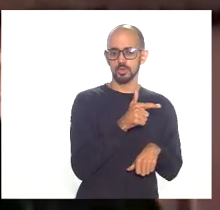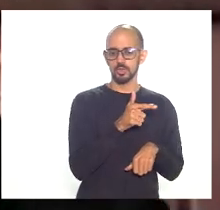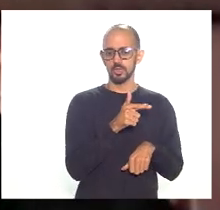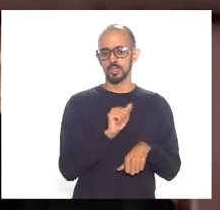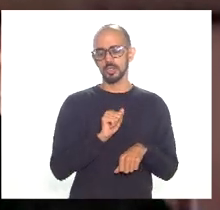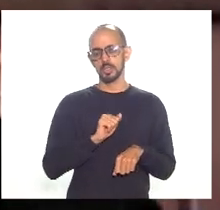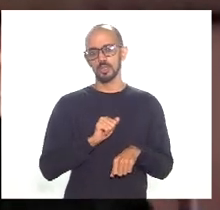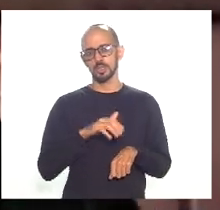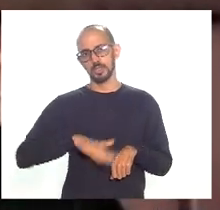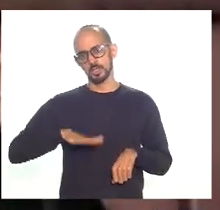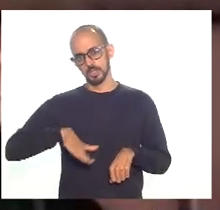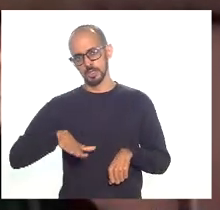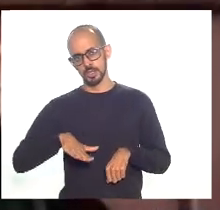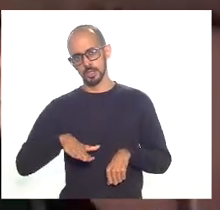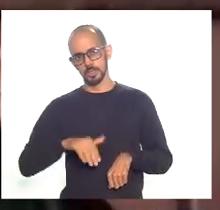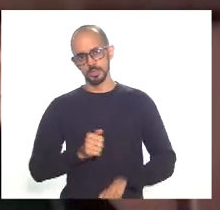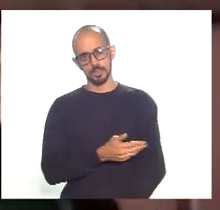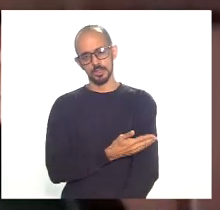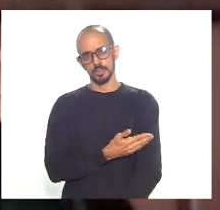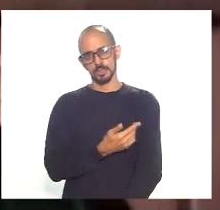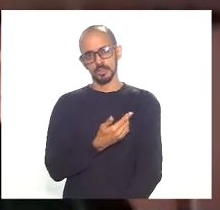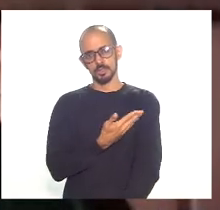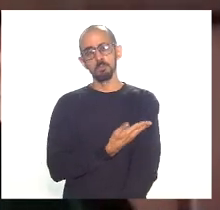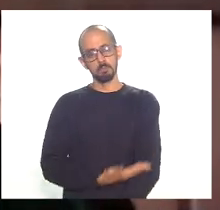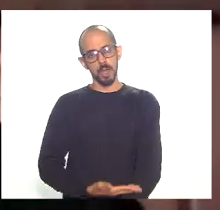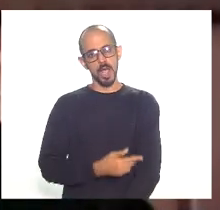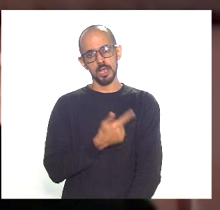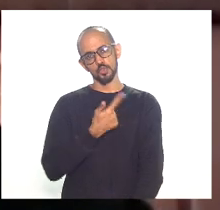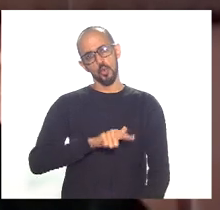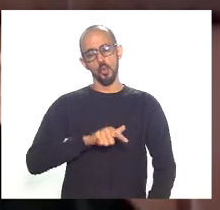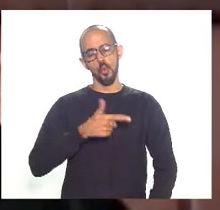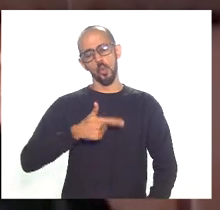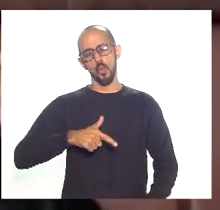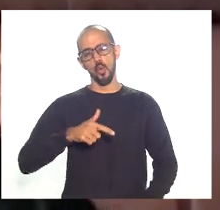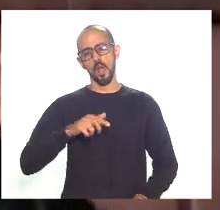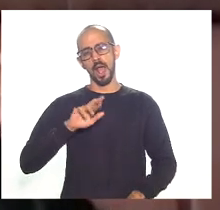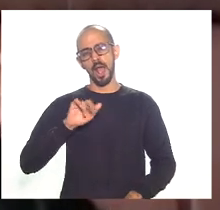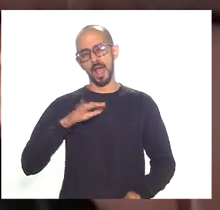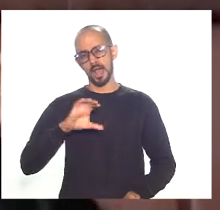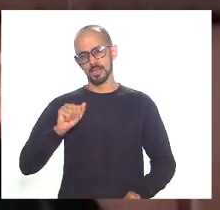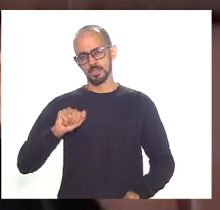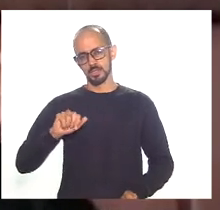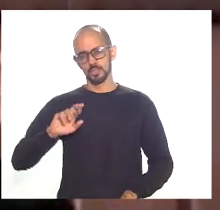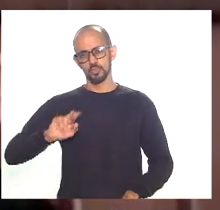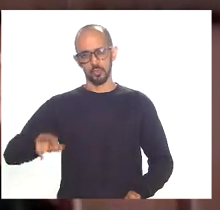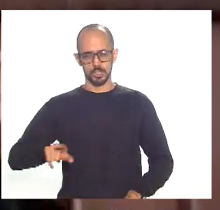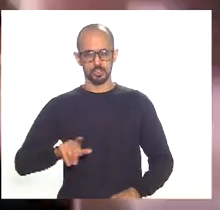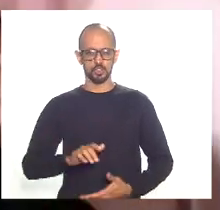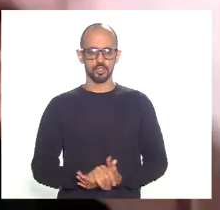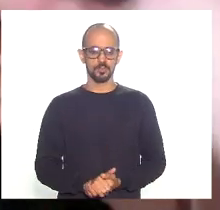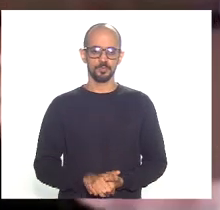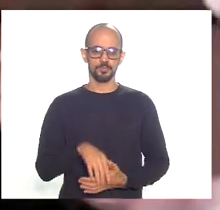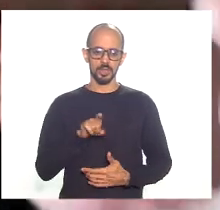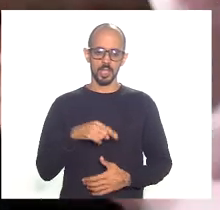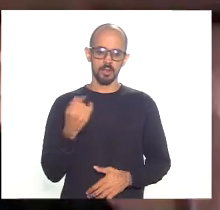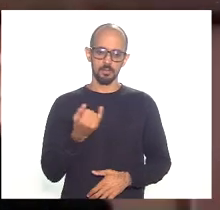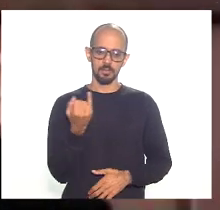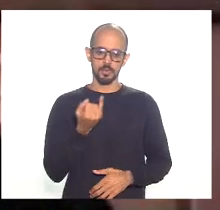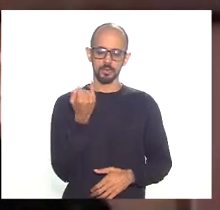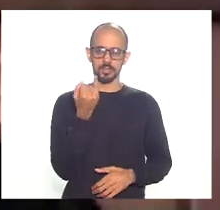não negras e brancas. Para finalizar minha fala, é urgente que a gente tenha essa